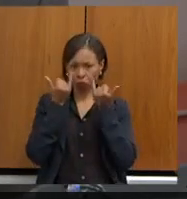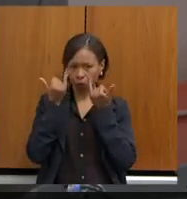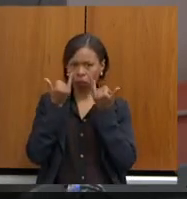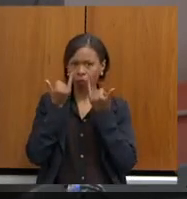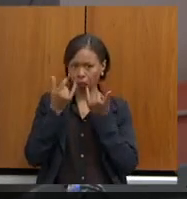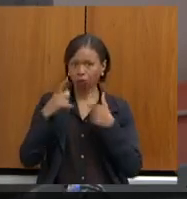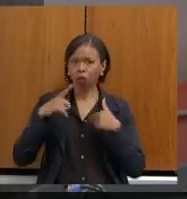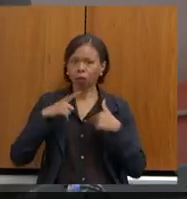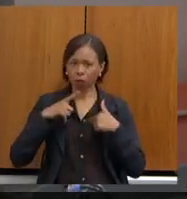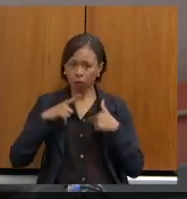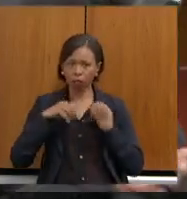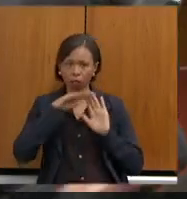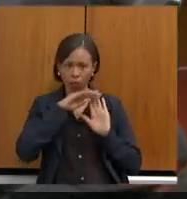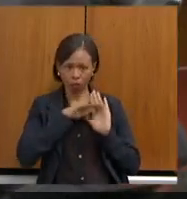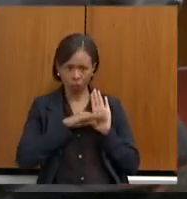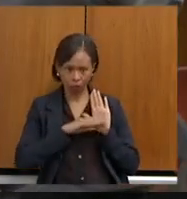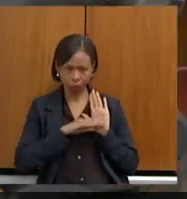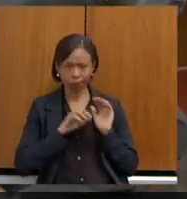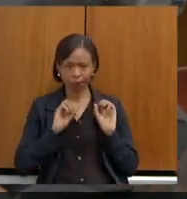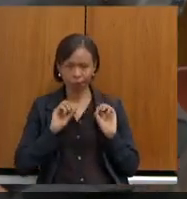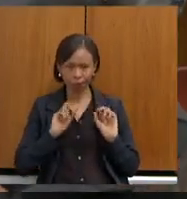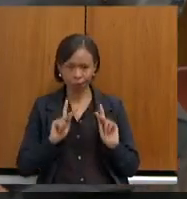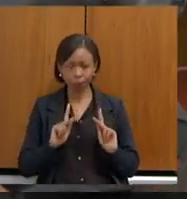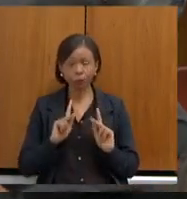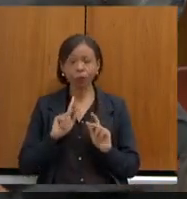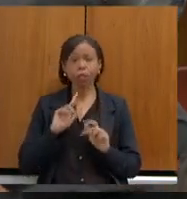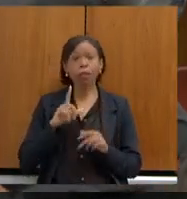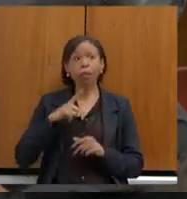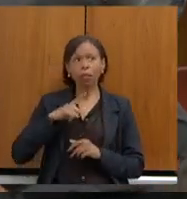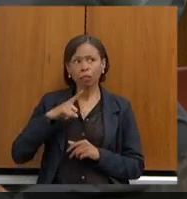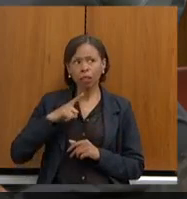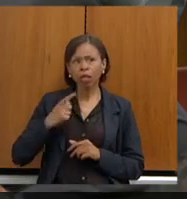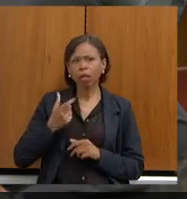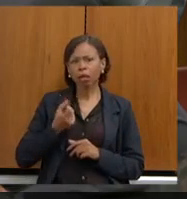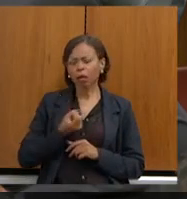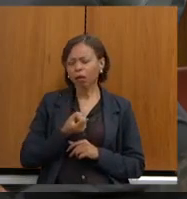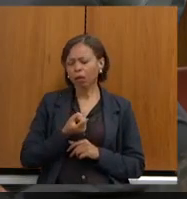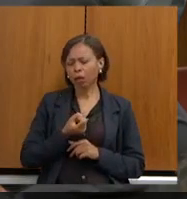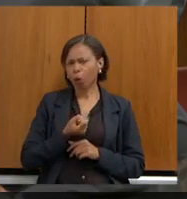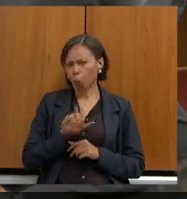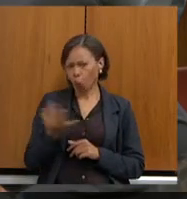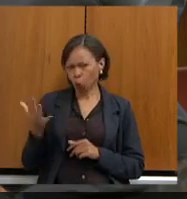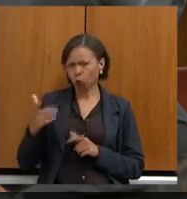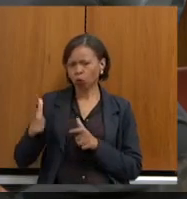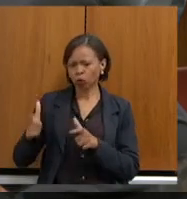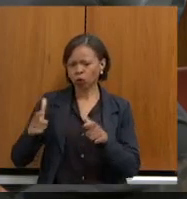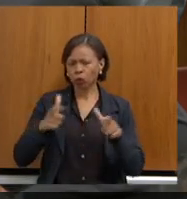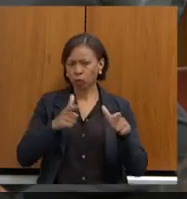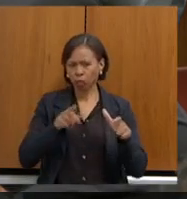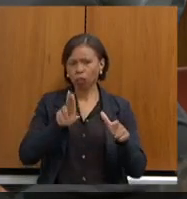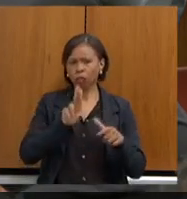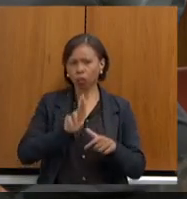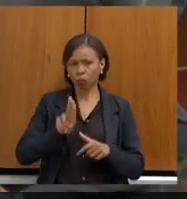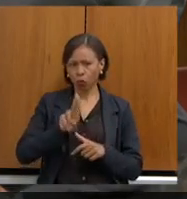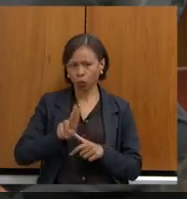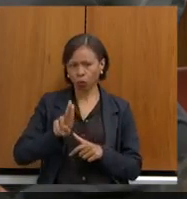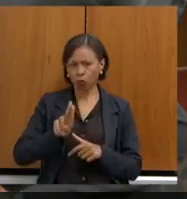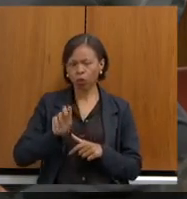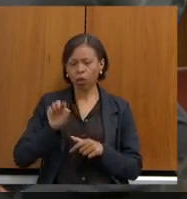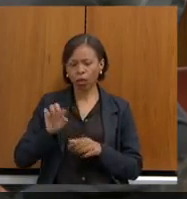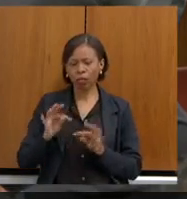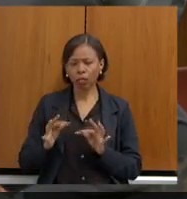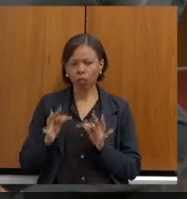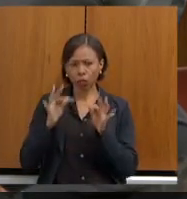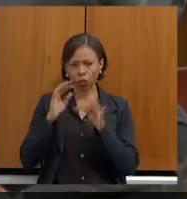estou com elas em mãos aqui tá mas nós temos várias unidades que utilizam o seu lembrei de nós temos aí em